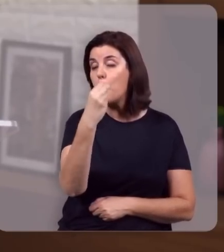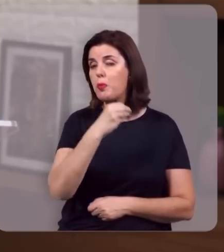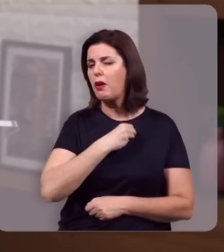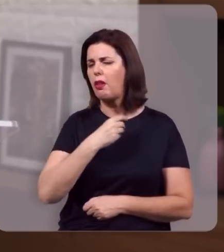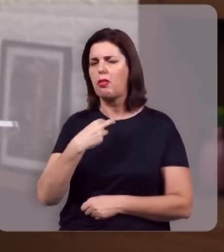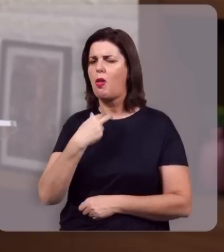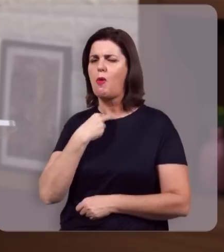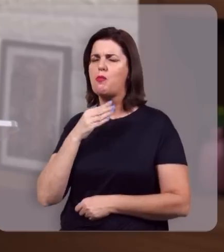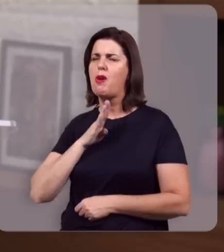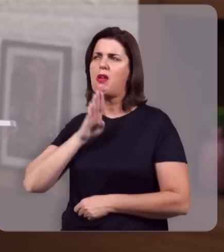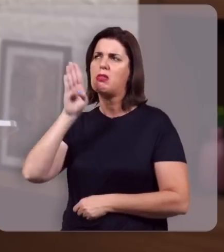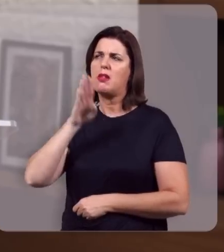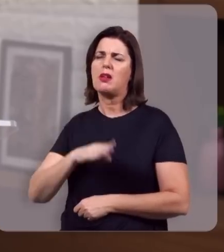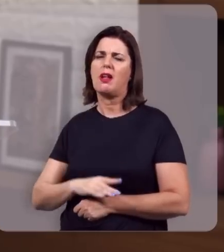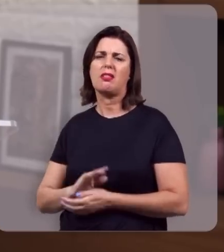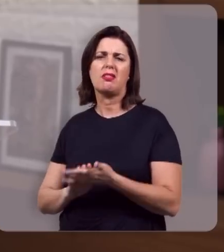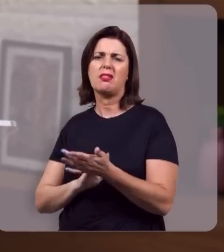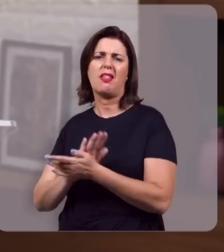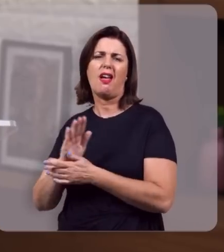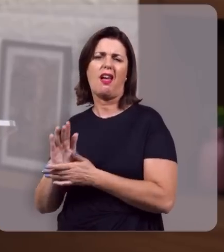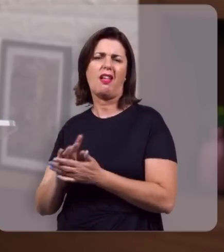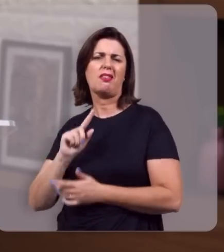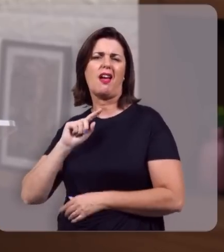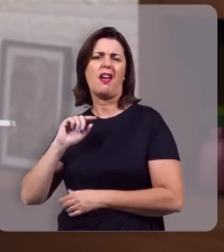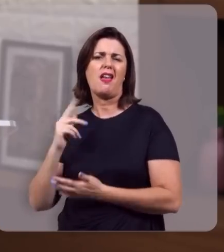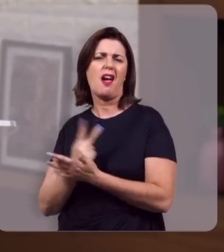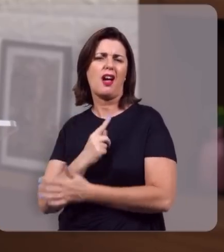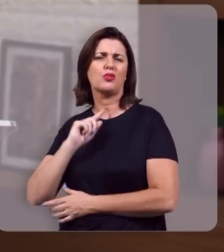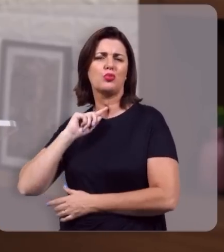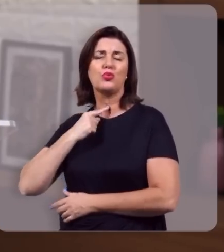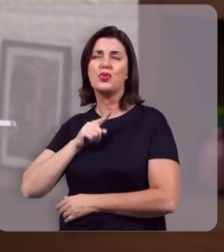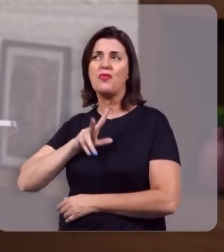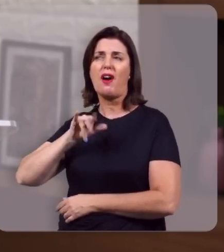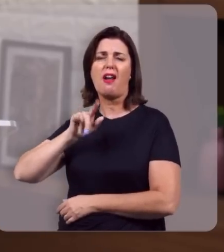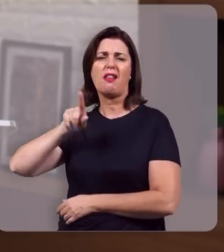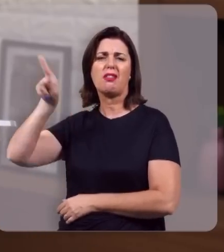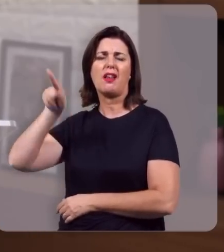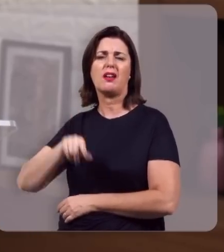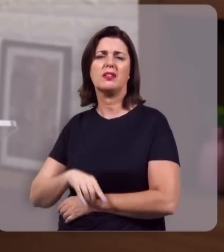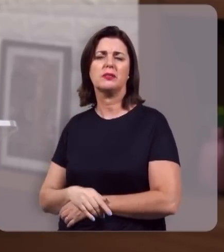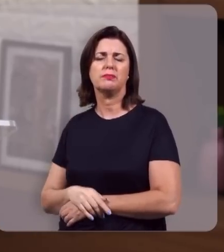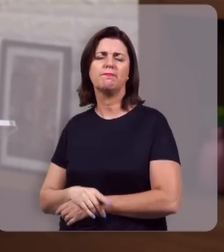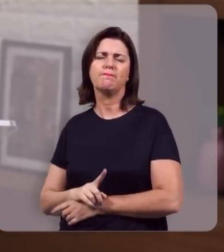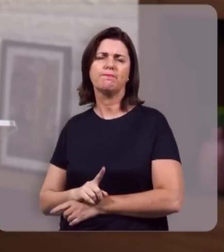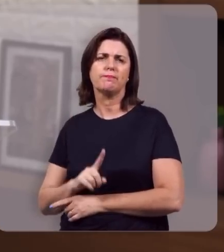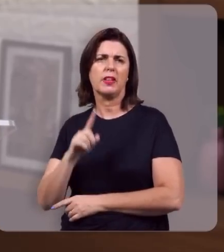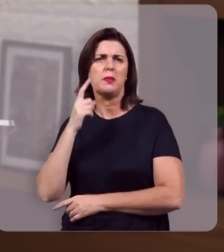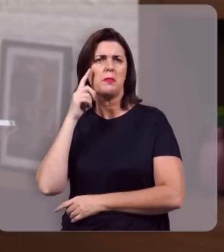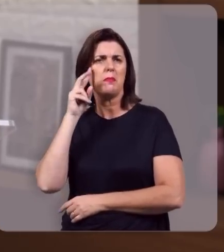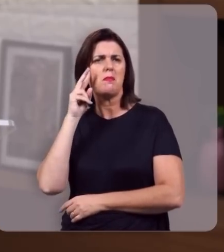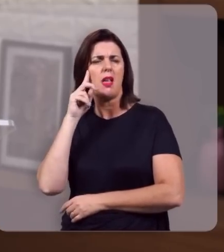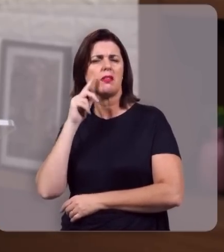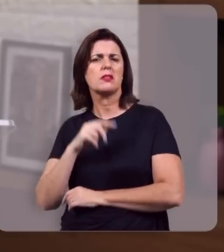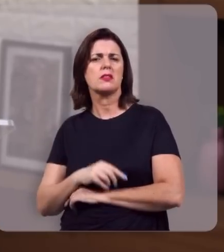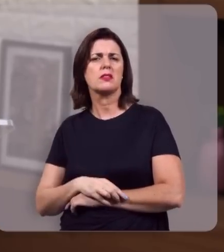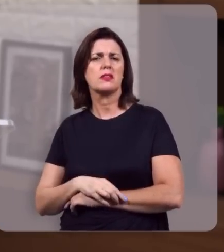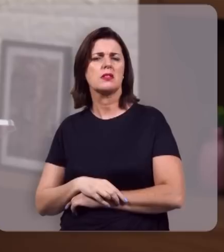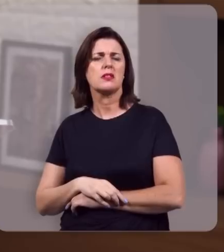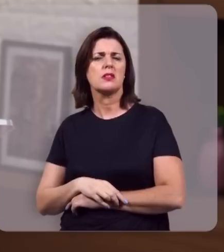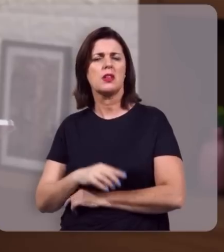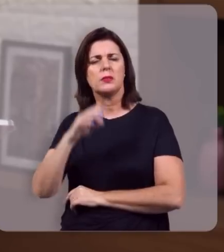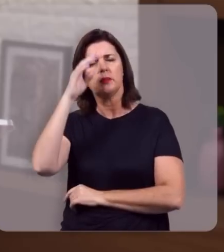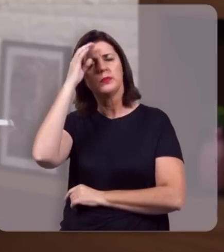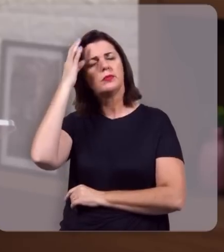céu. Nada contaminado vai entrar no céu. Me permita ilustrar isso. É como